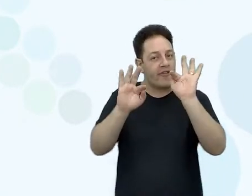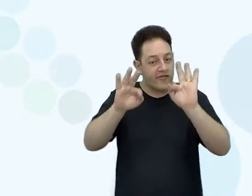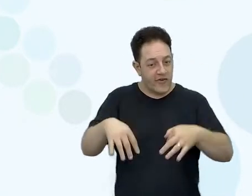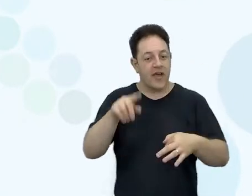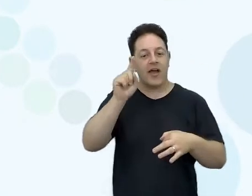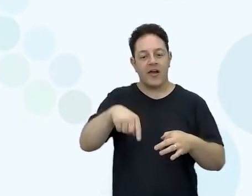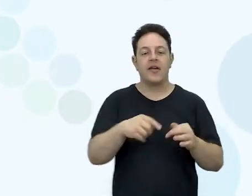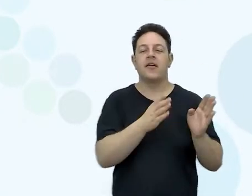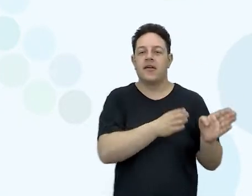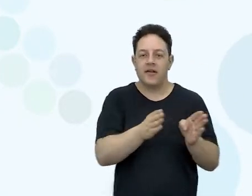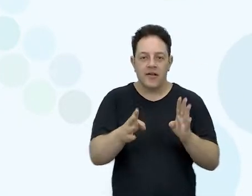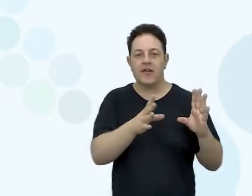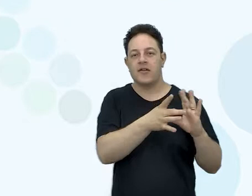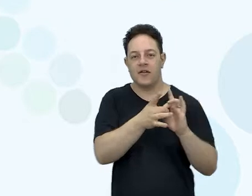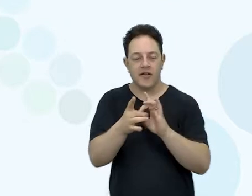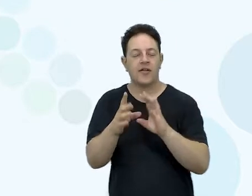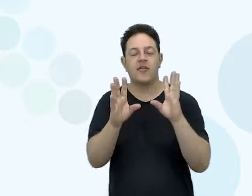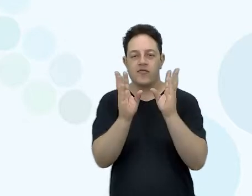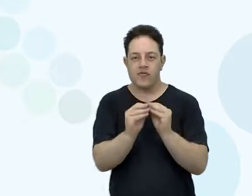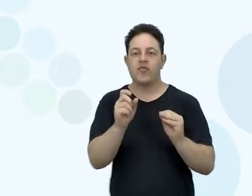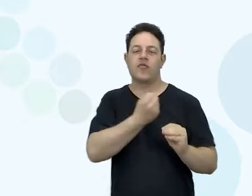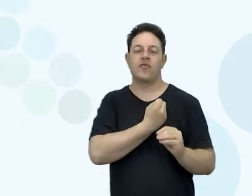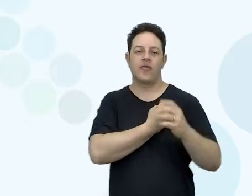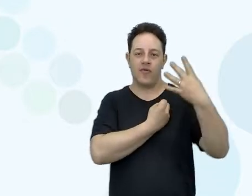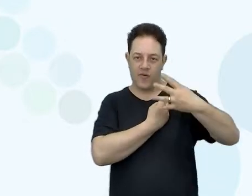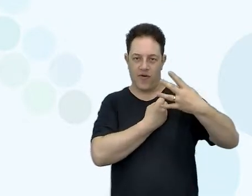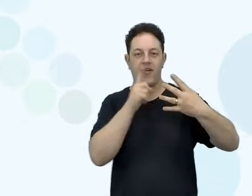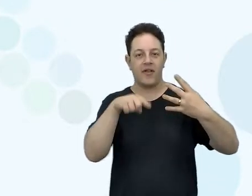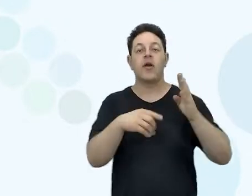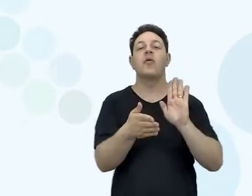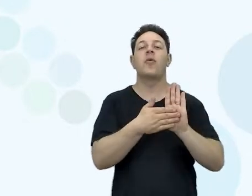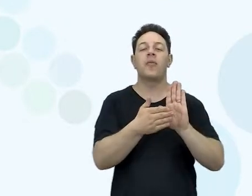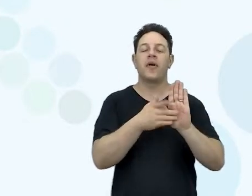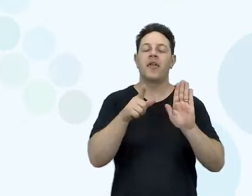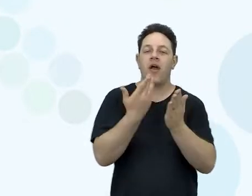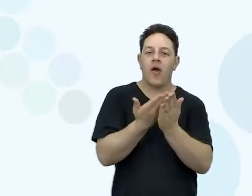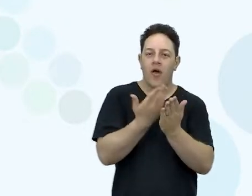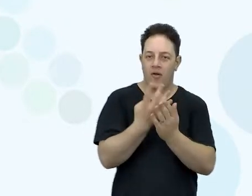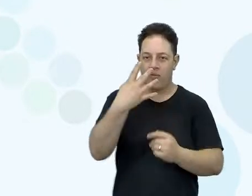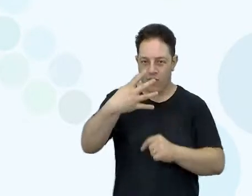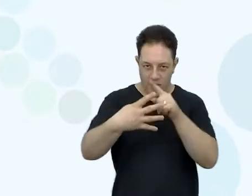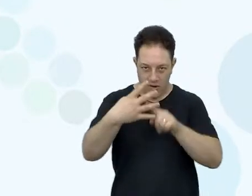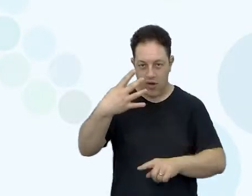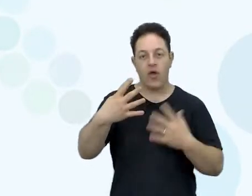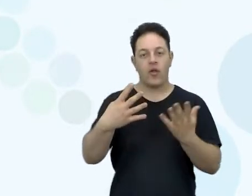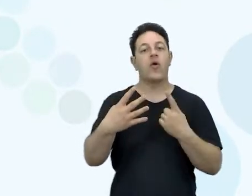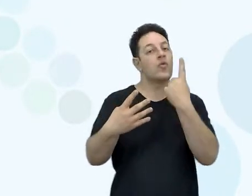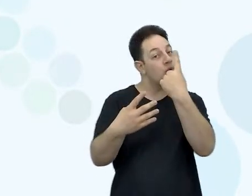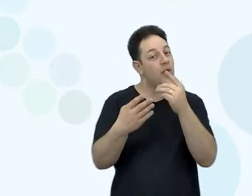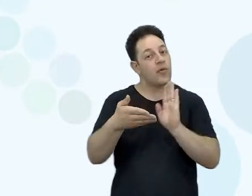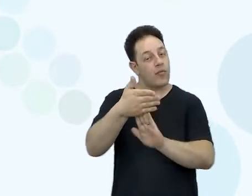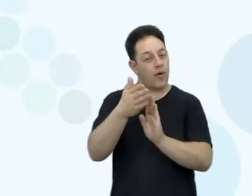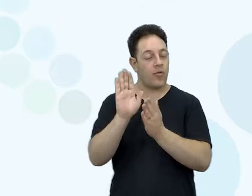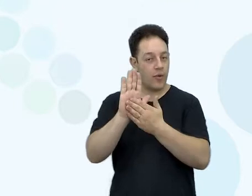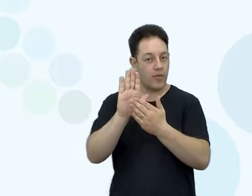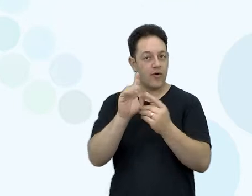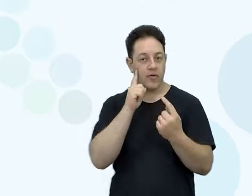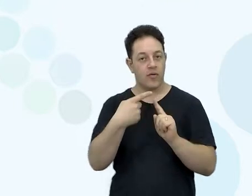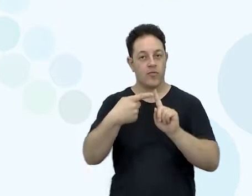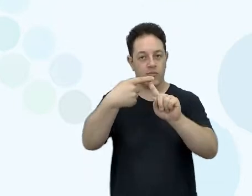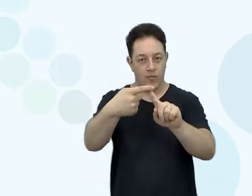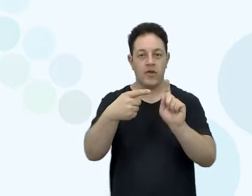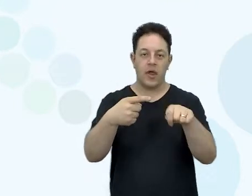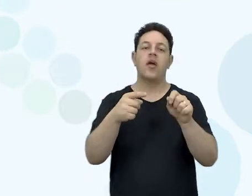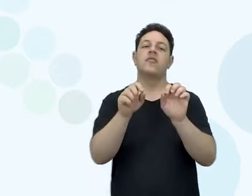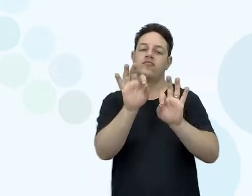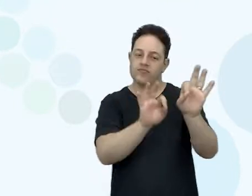a sistematização da atividade 4. Vocês têm aí uma proposta no material de 4 aulas, a gente vai fazer uma proposta aqui que vocês podem